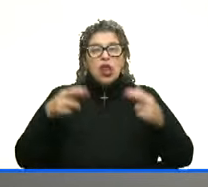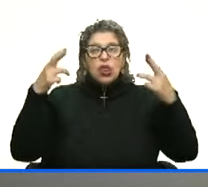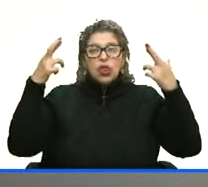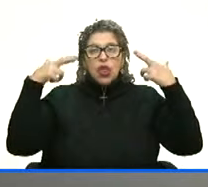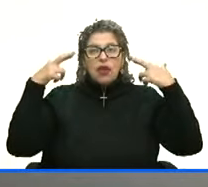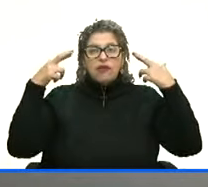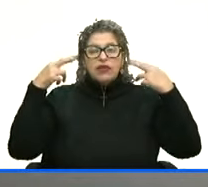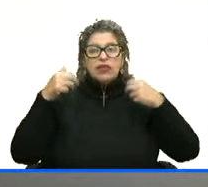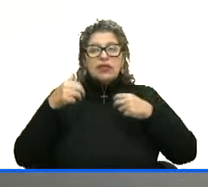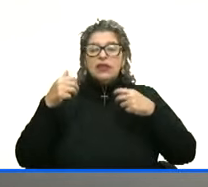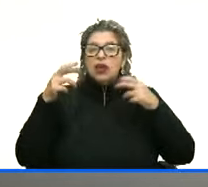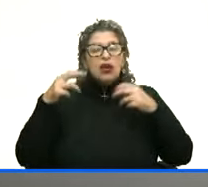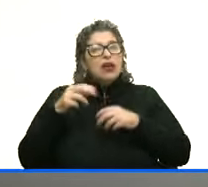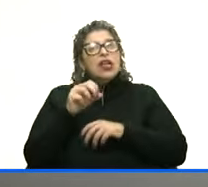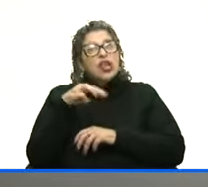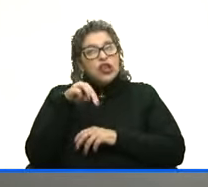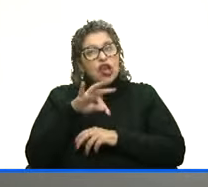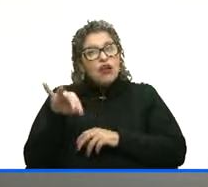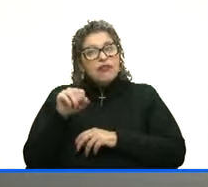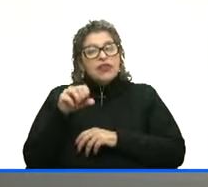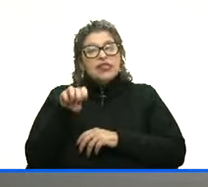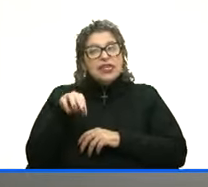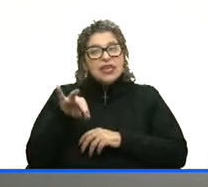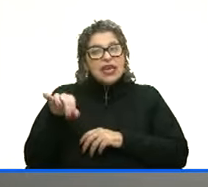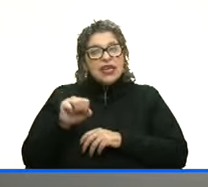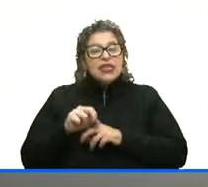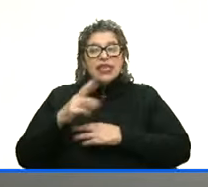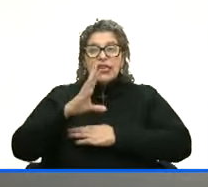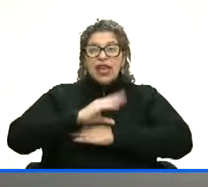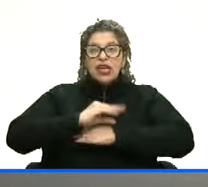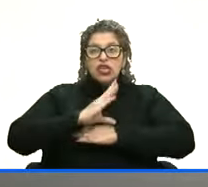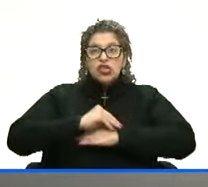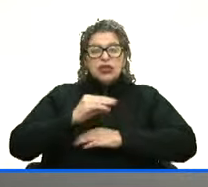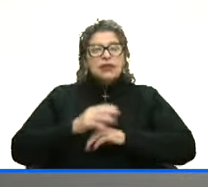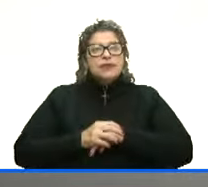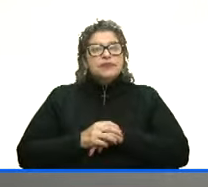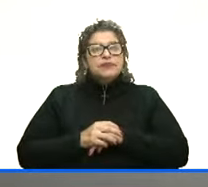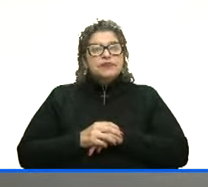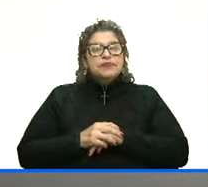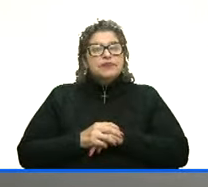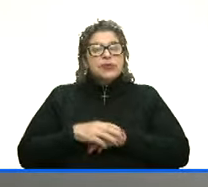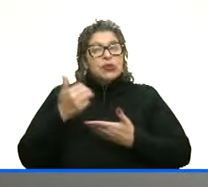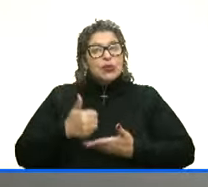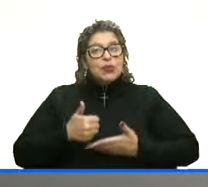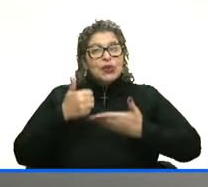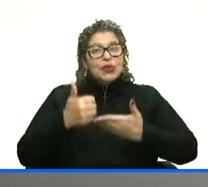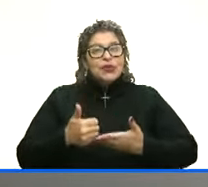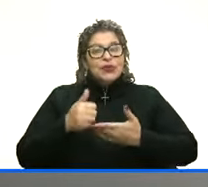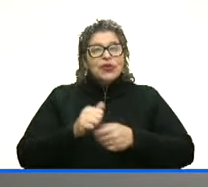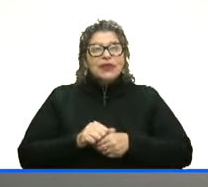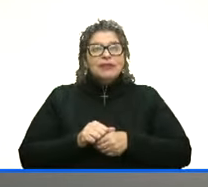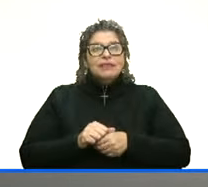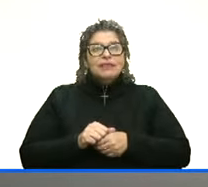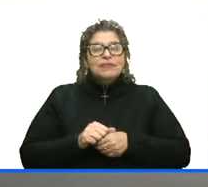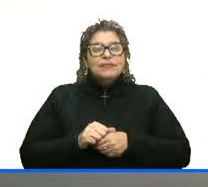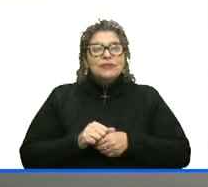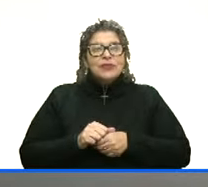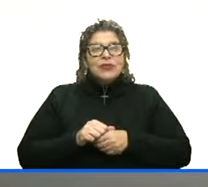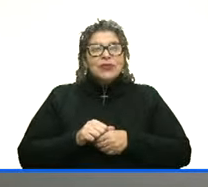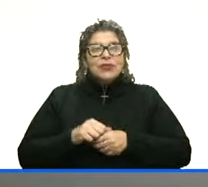Rita da Restinga e diretora da Escola de Educação Infantil e apoiadora auxiliar